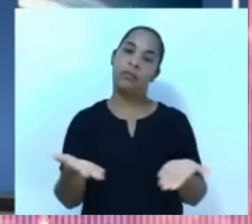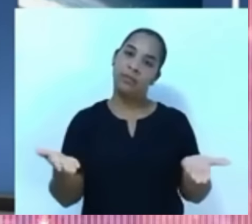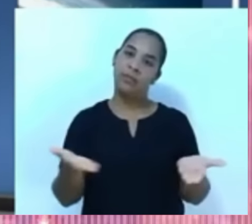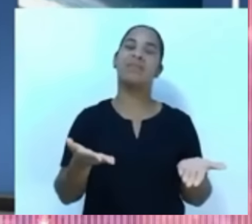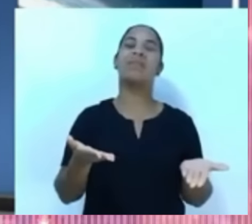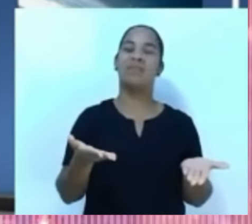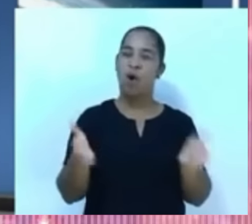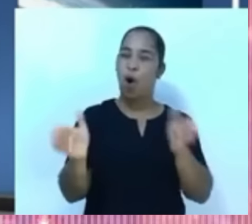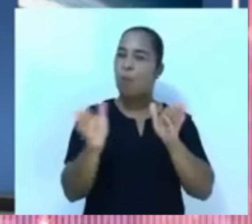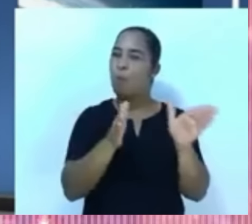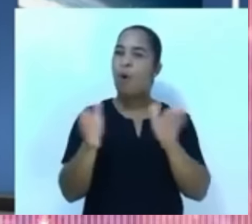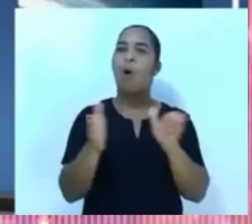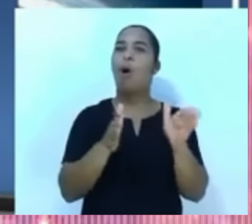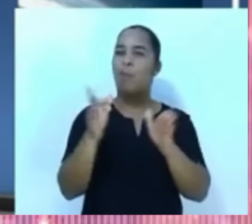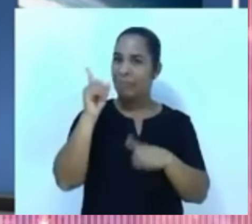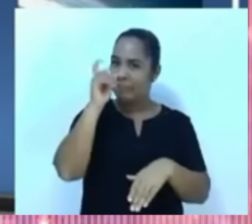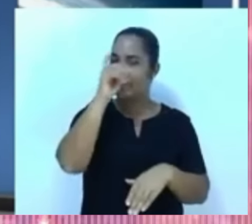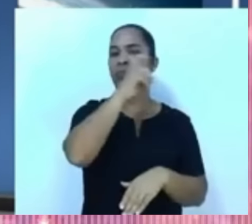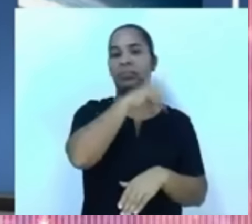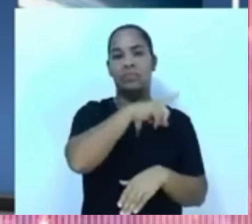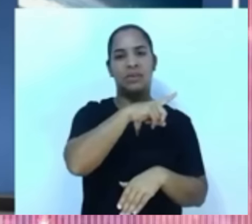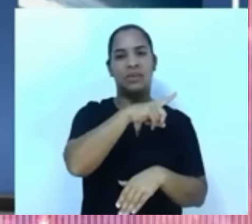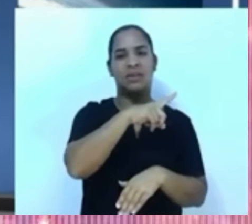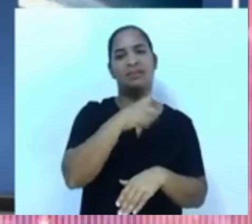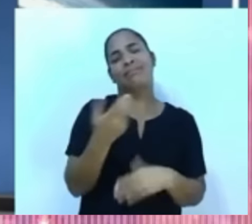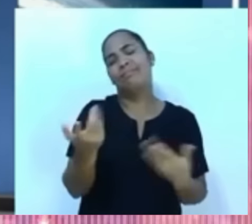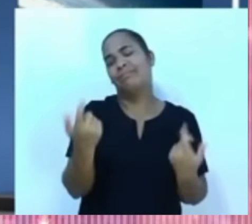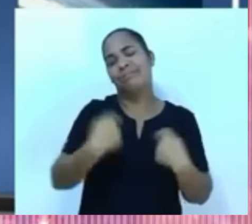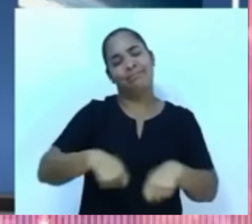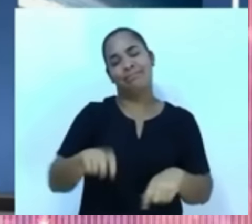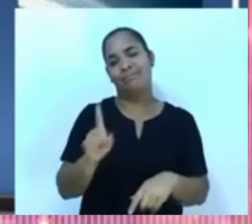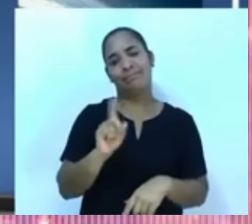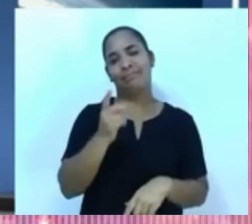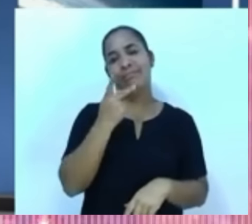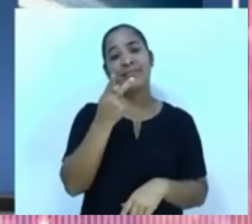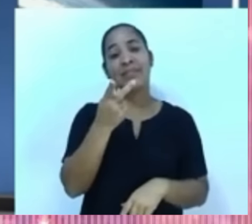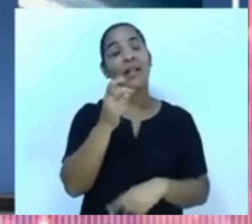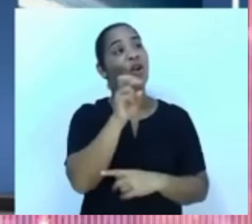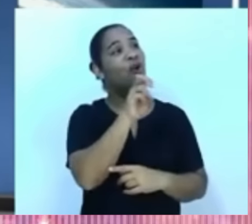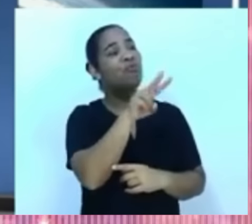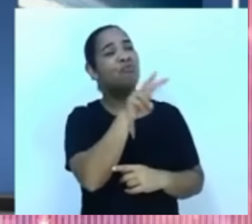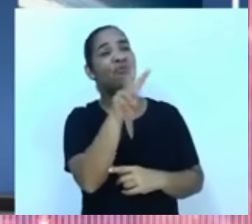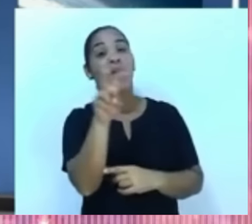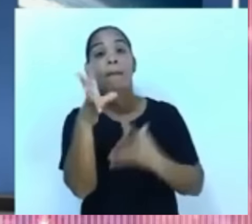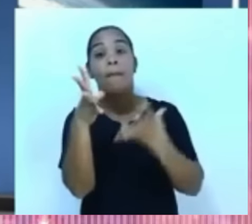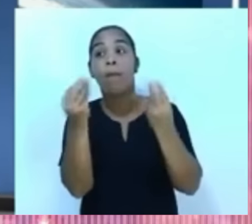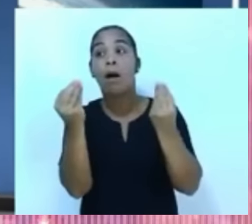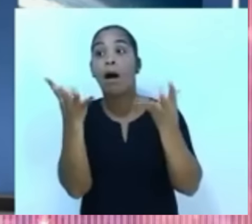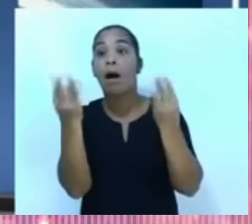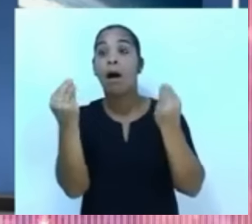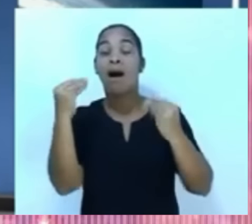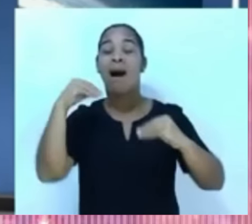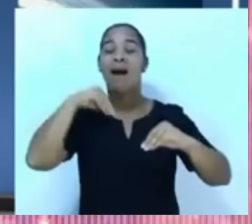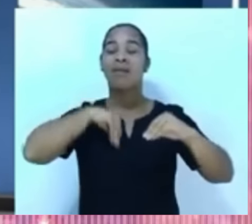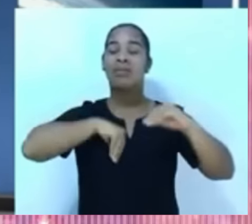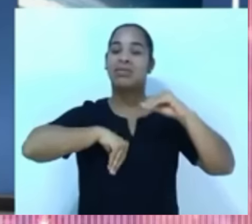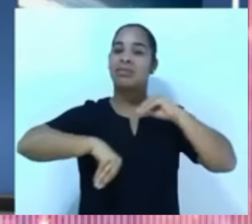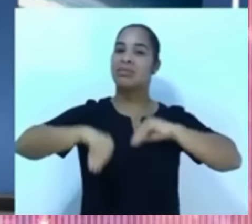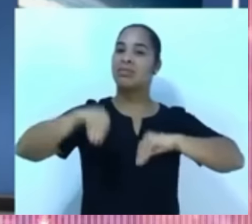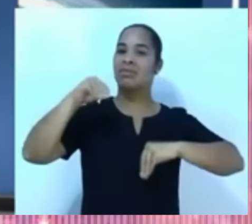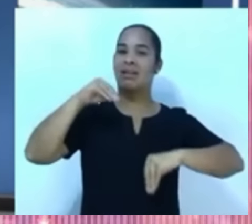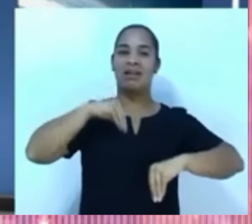difíceis não é necessário dizê-lo Vemos as pessoas em depressão esta